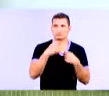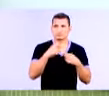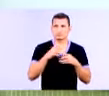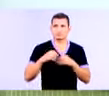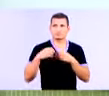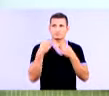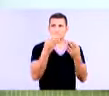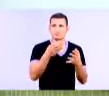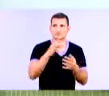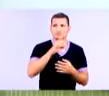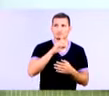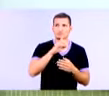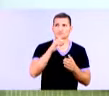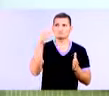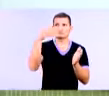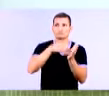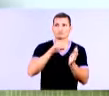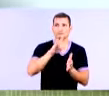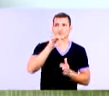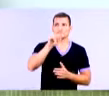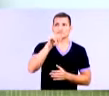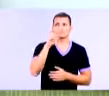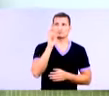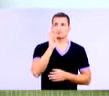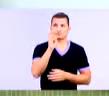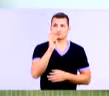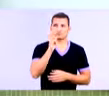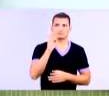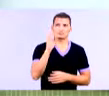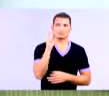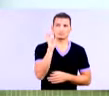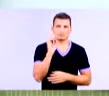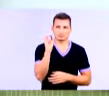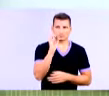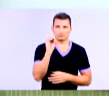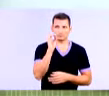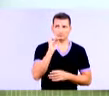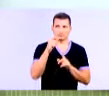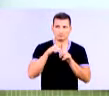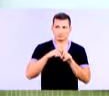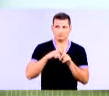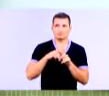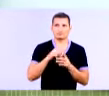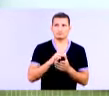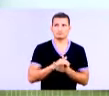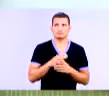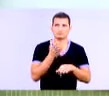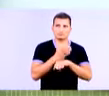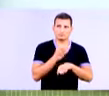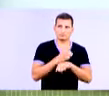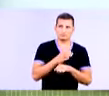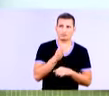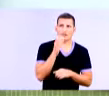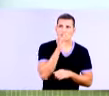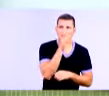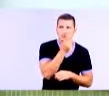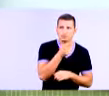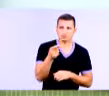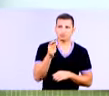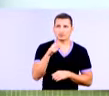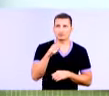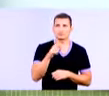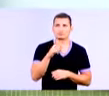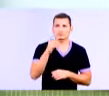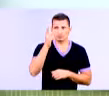5 de dezembro, ou de outubro, 5 de outubro, professor. E a atividade de curta duração, são aquelas atividades que você faz toda